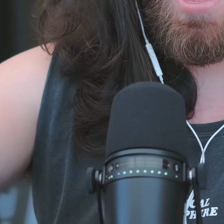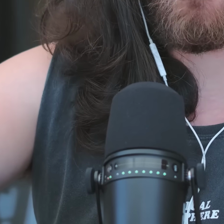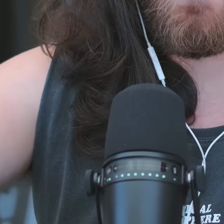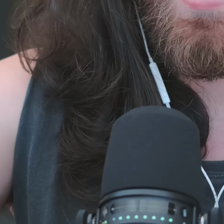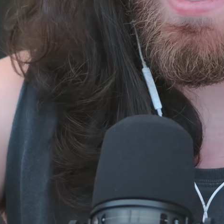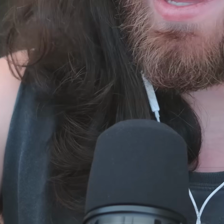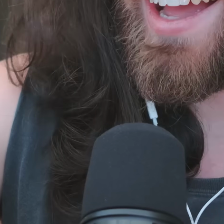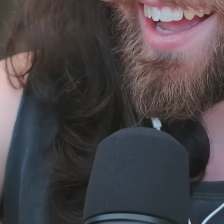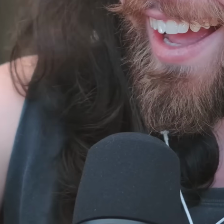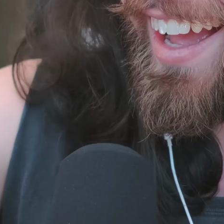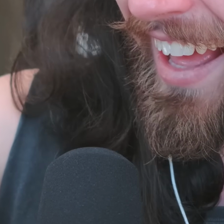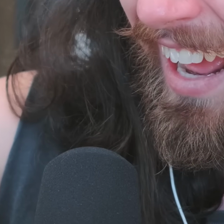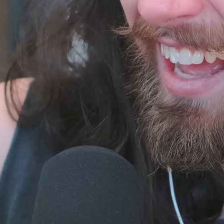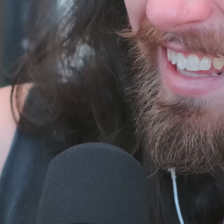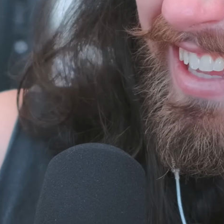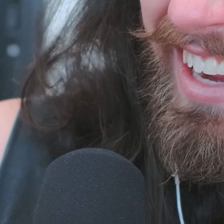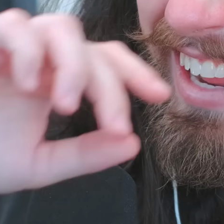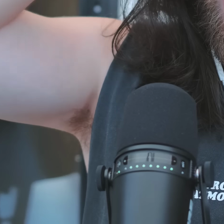WhatsApp...